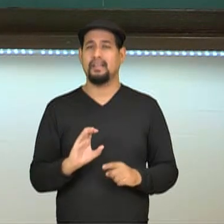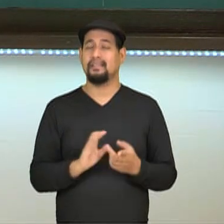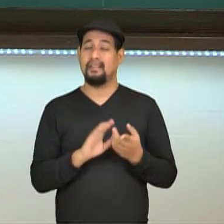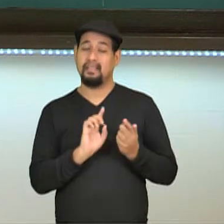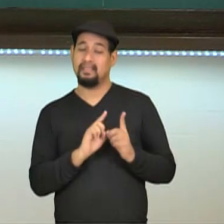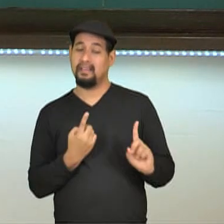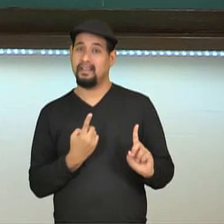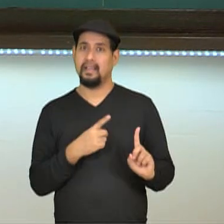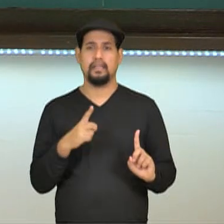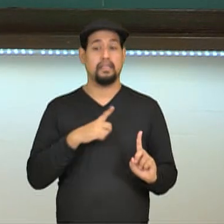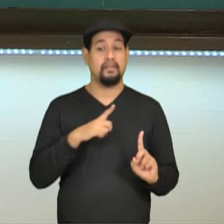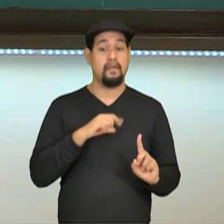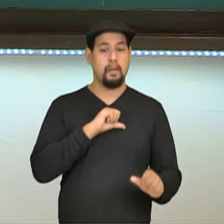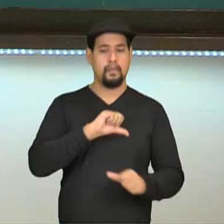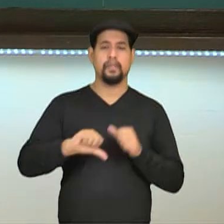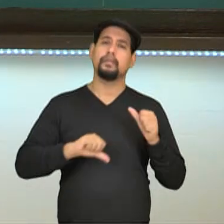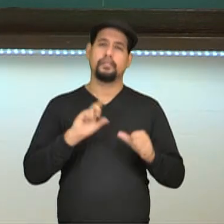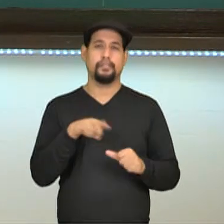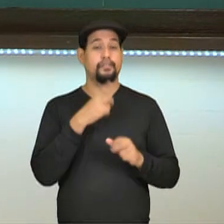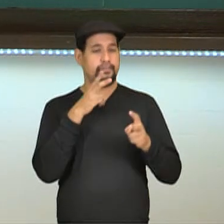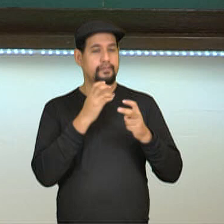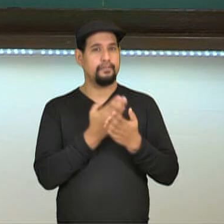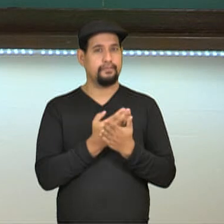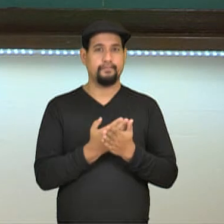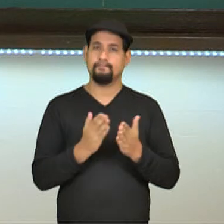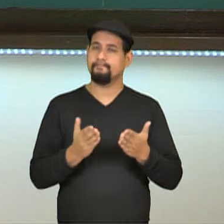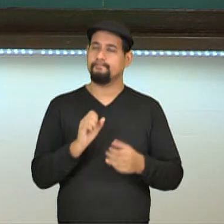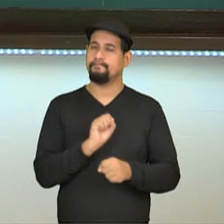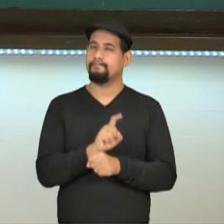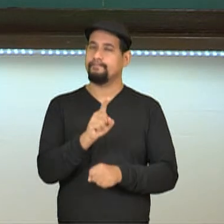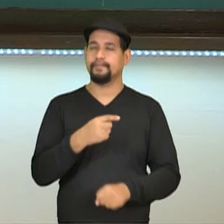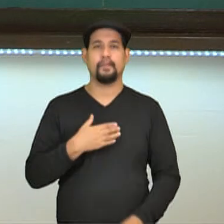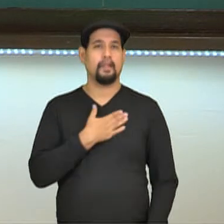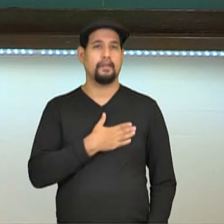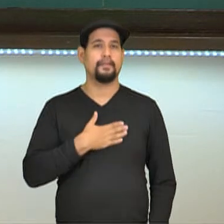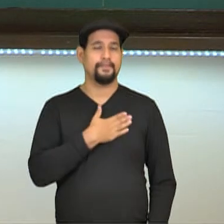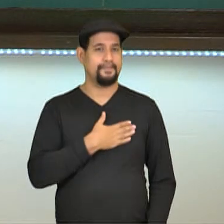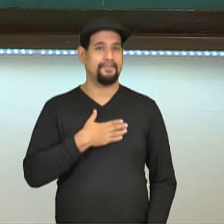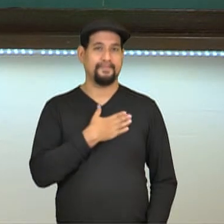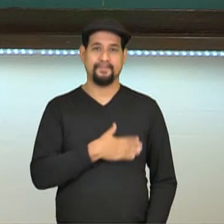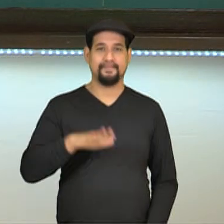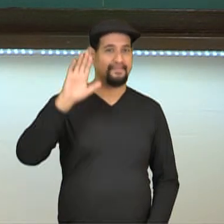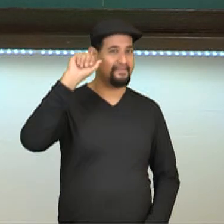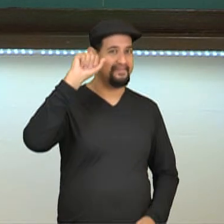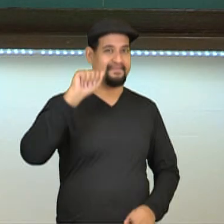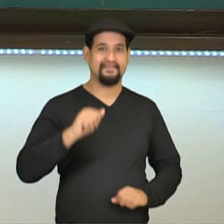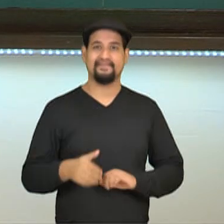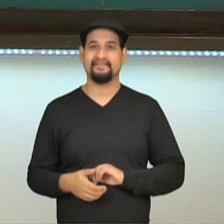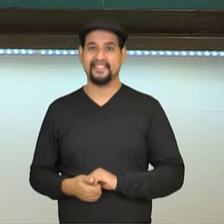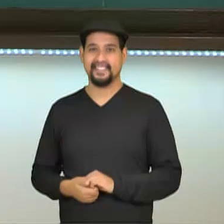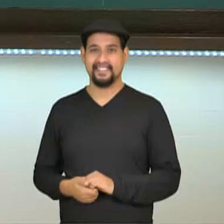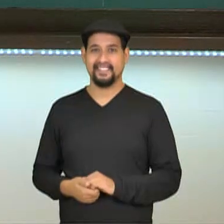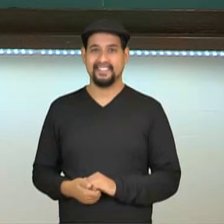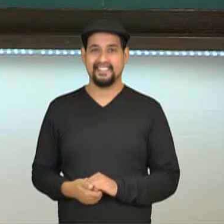essa contra-reforma. Foi isso que nós vimos na aula de hoje. Eu espero que vocês tenham gostado, pessoal, e até a próxima!